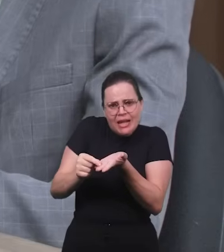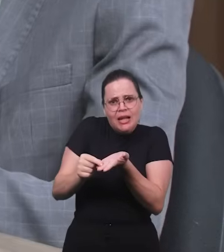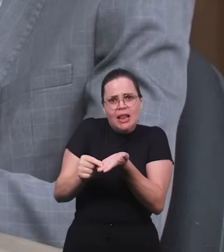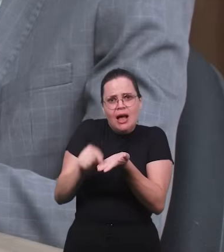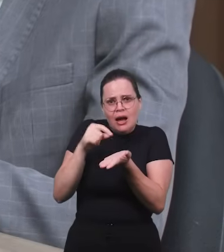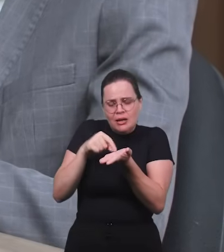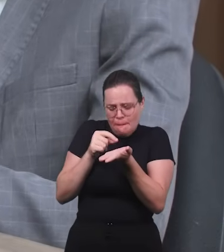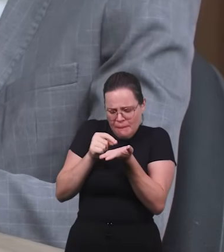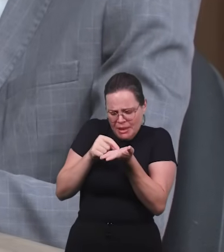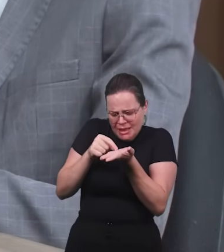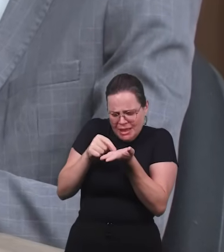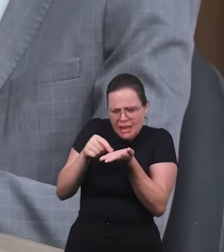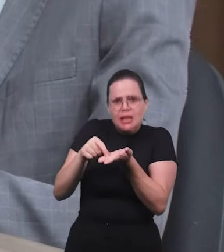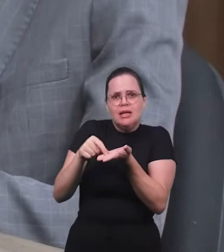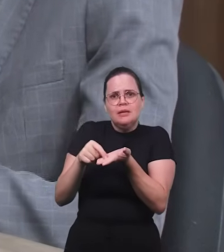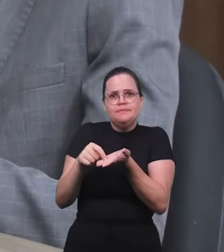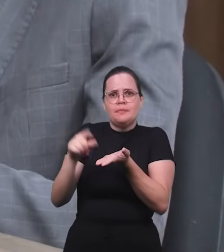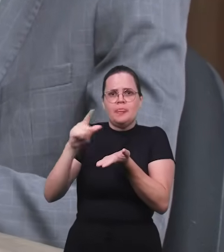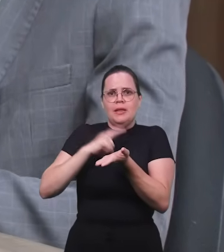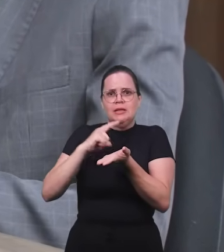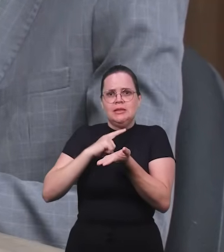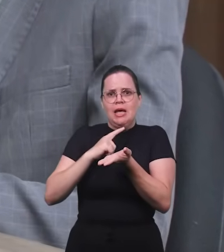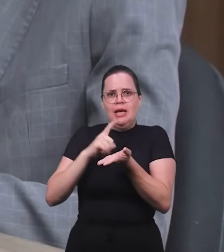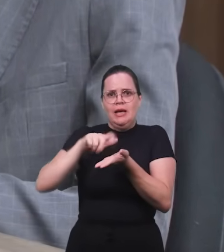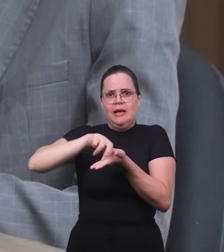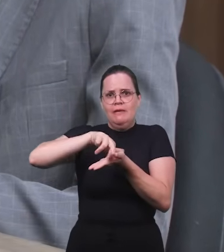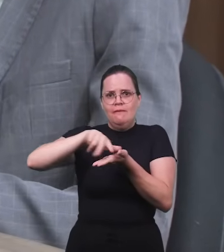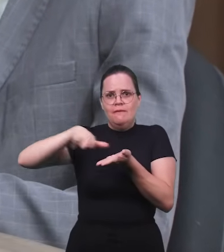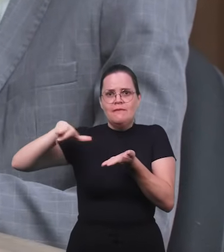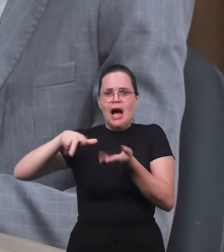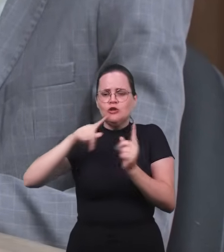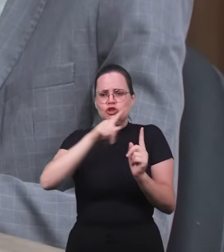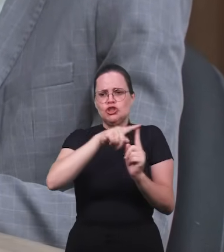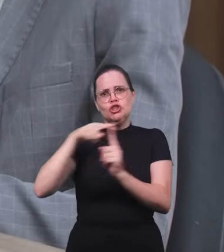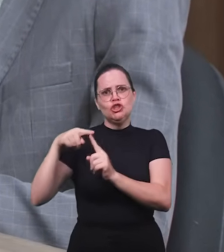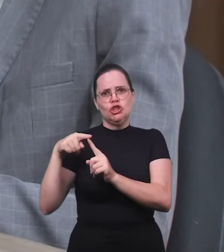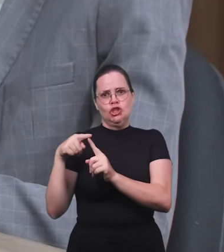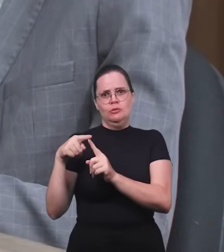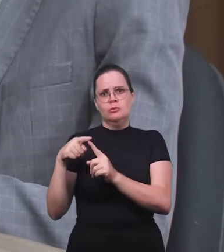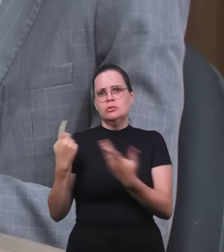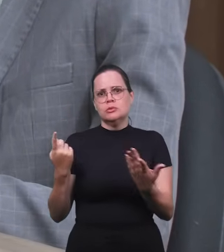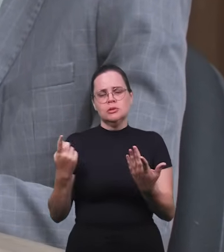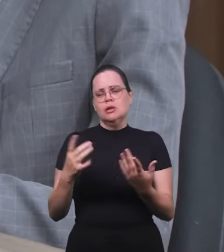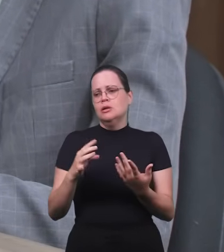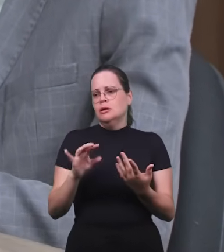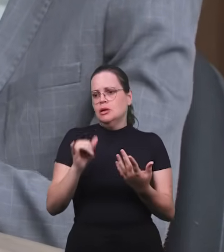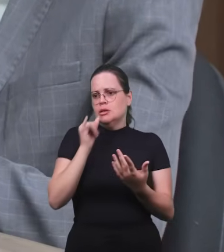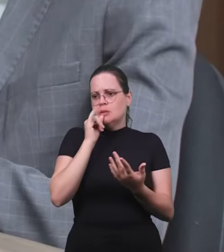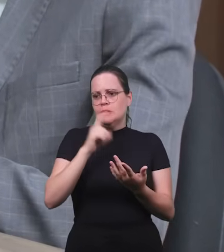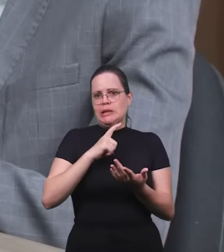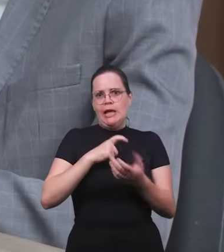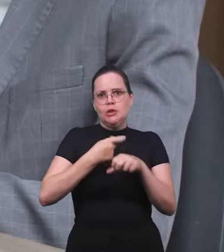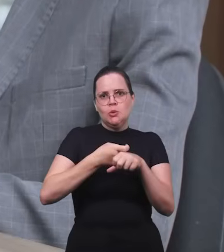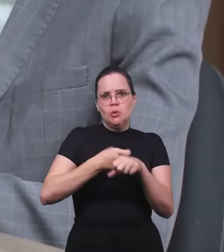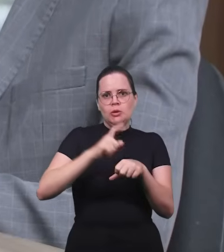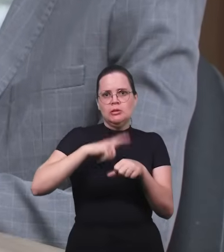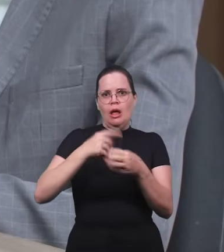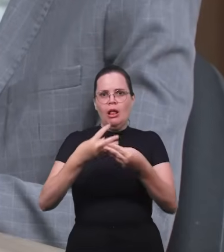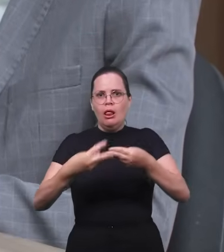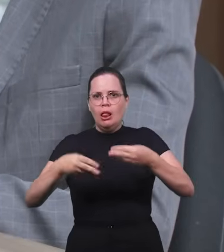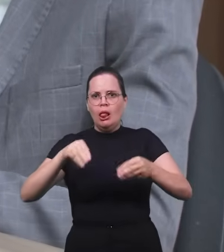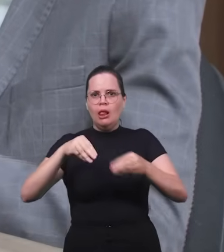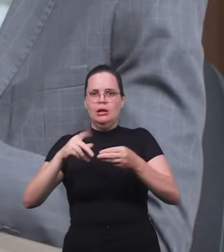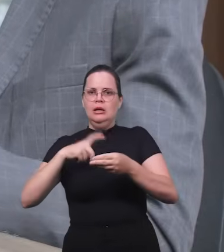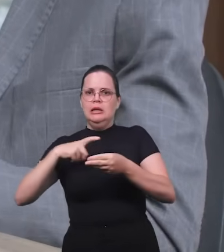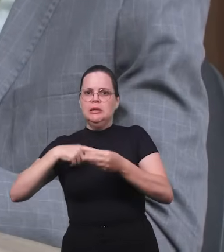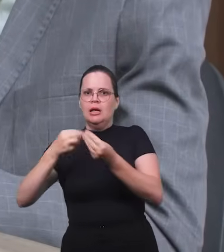As partículas elas estarão ali posicionadas em múltiplos estados. Então, agora, antes nós